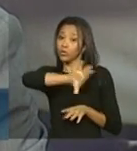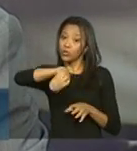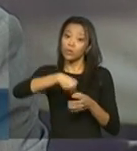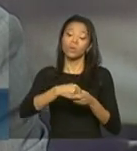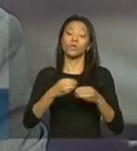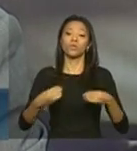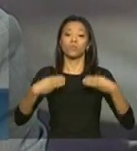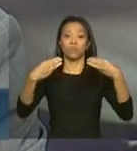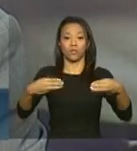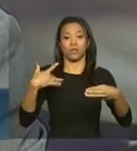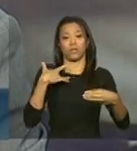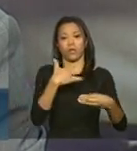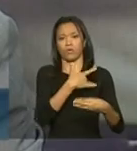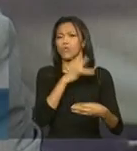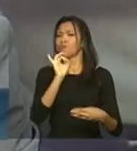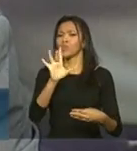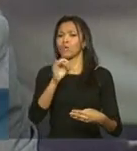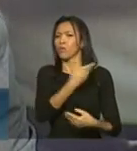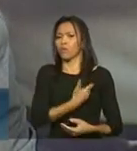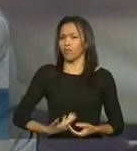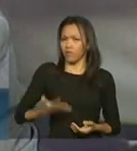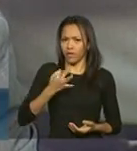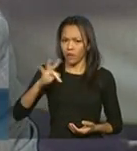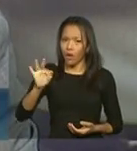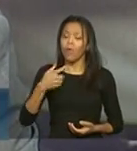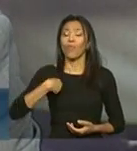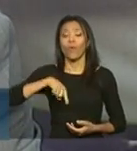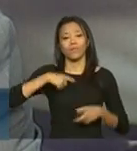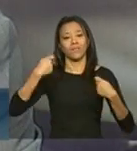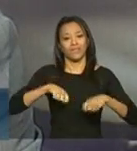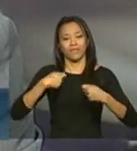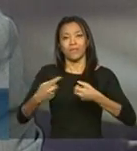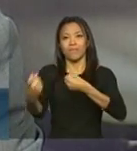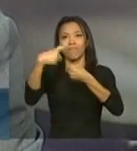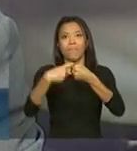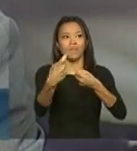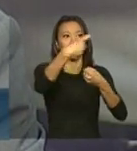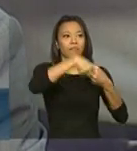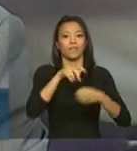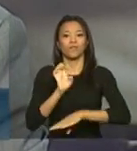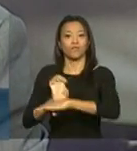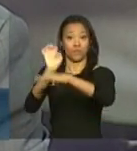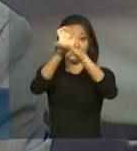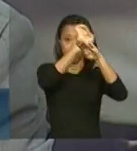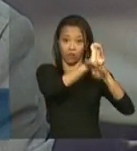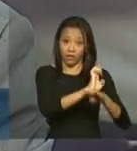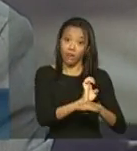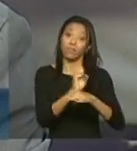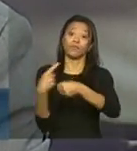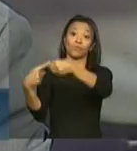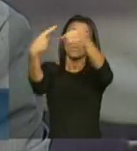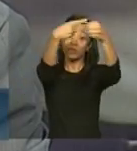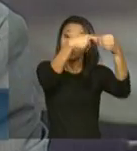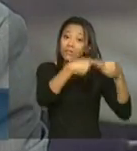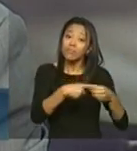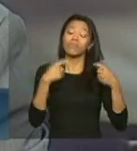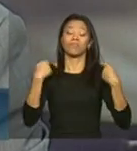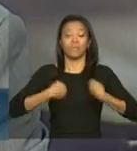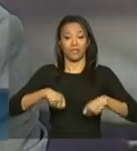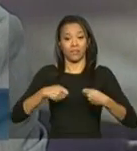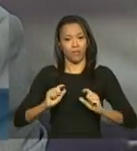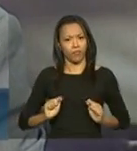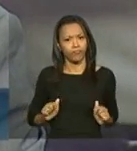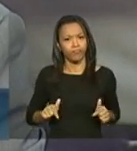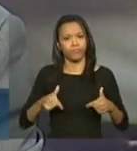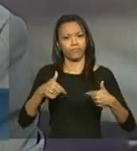federal, até porque nós precisamos de uma parceria muito efetiva, muito consistente dos municípios e dos estados